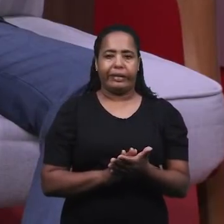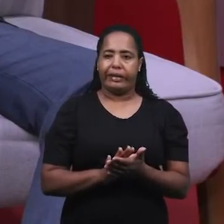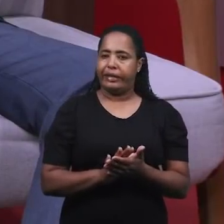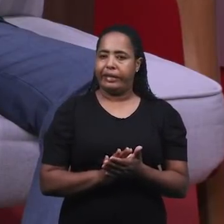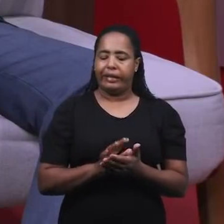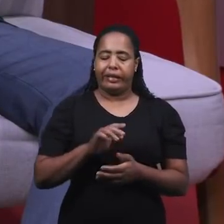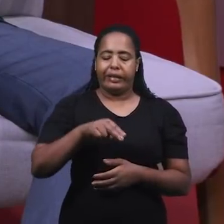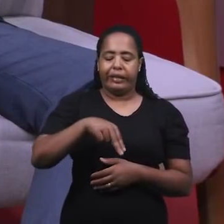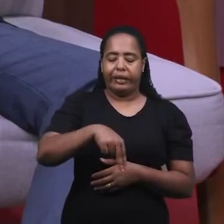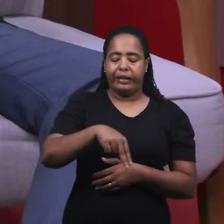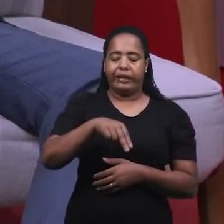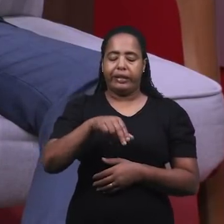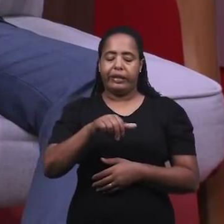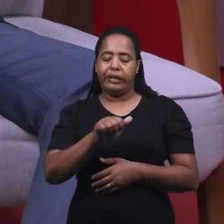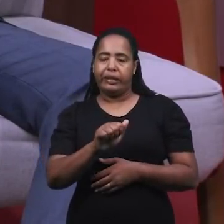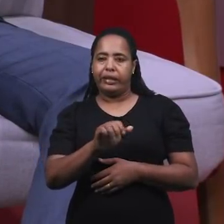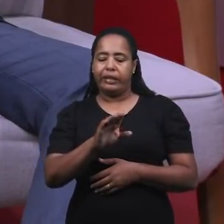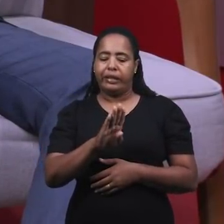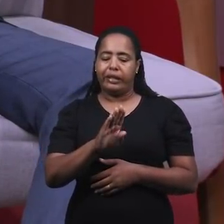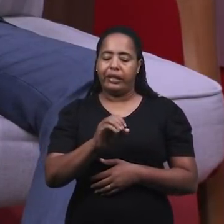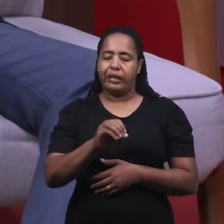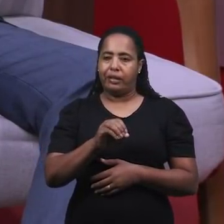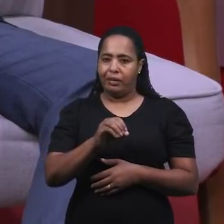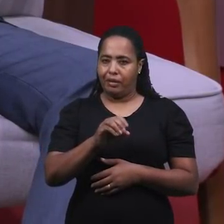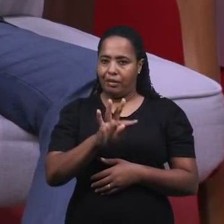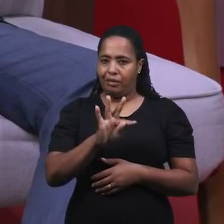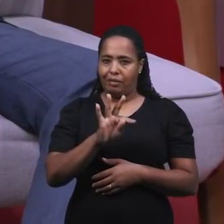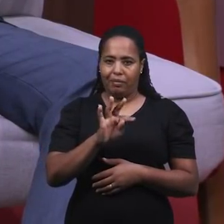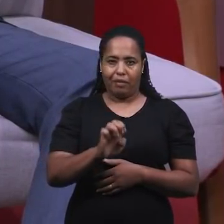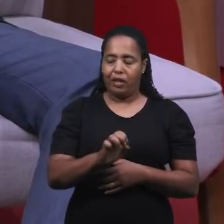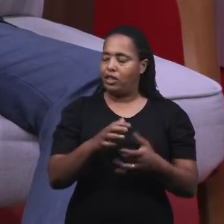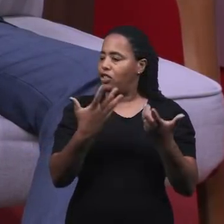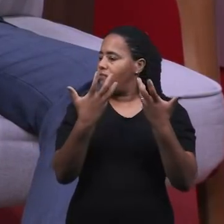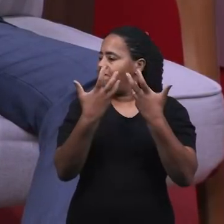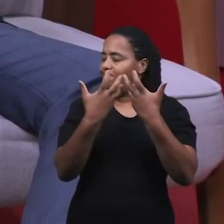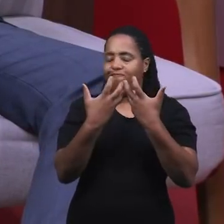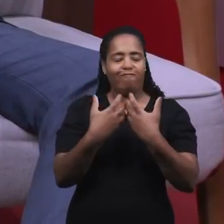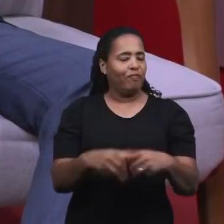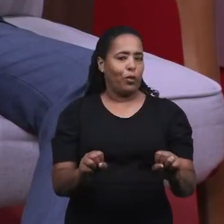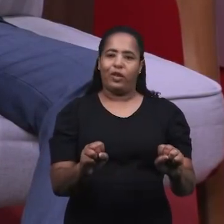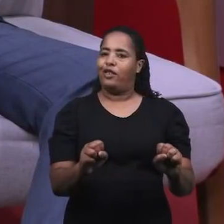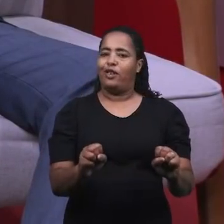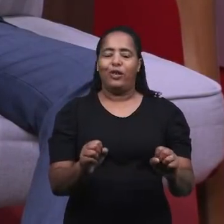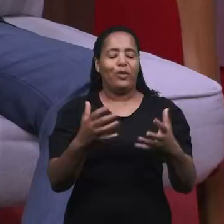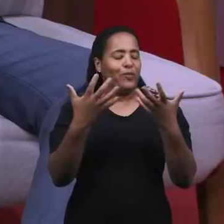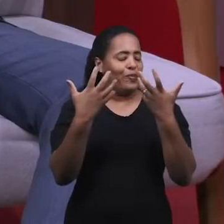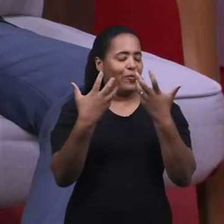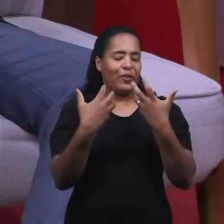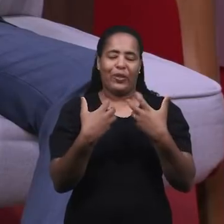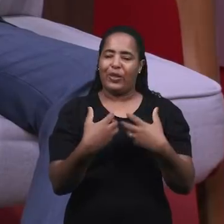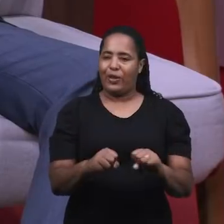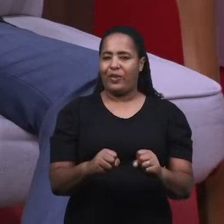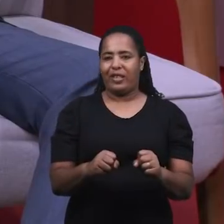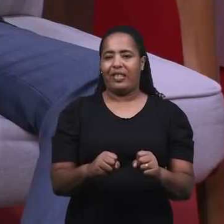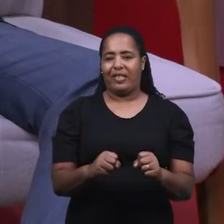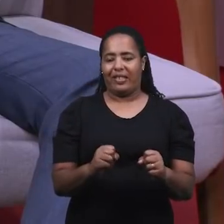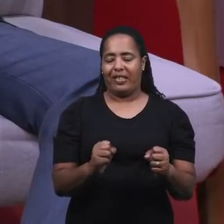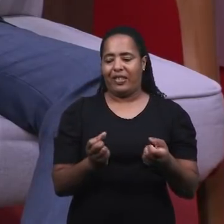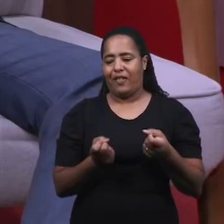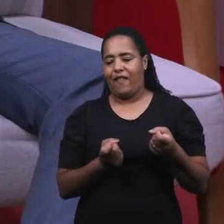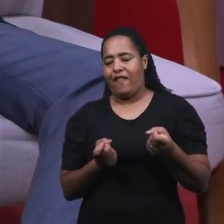não aceitou se desfazer da herança, como o texto que já foi lido, não